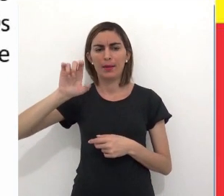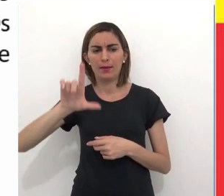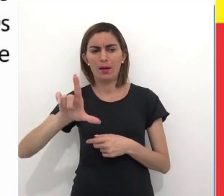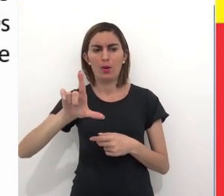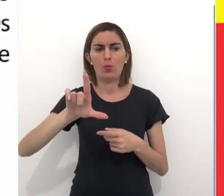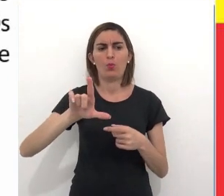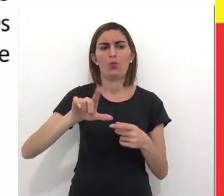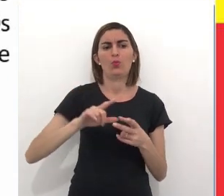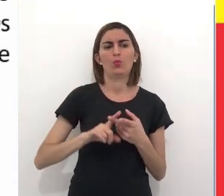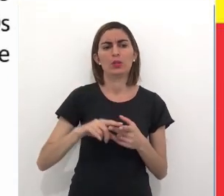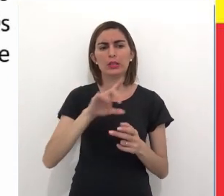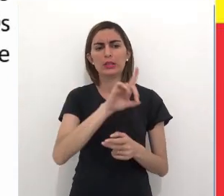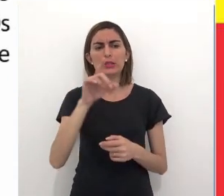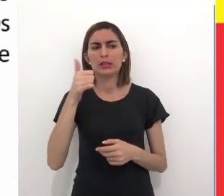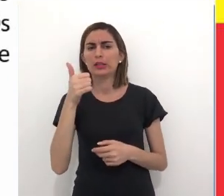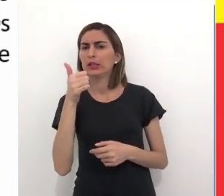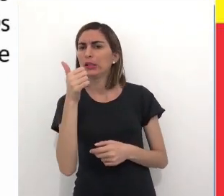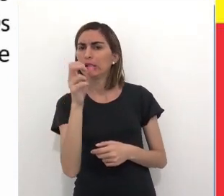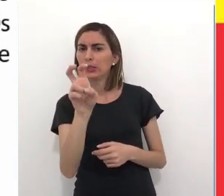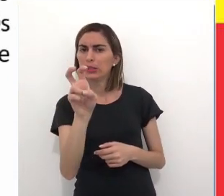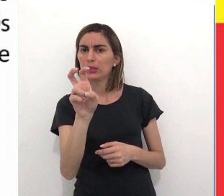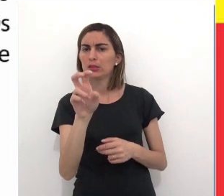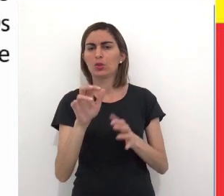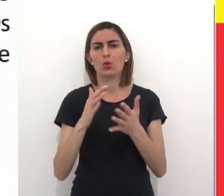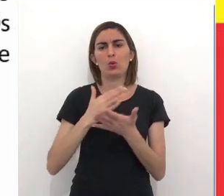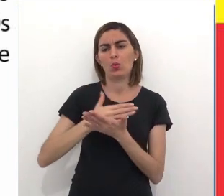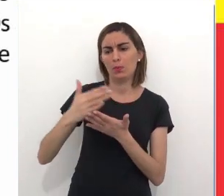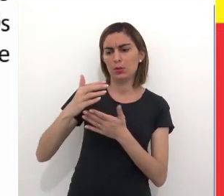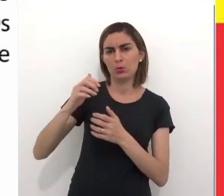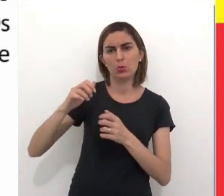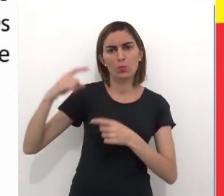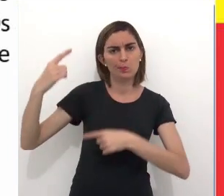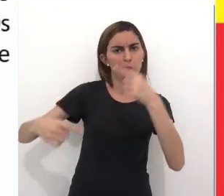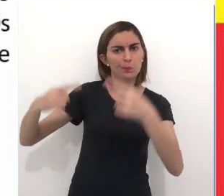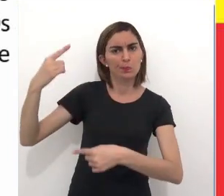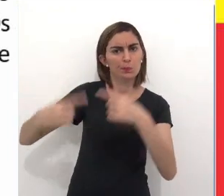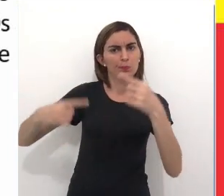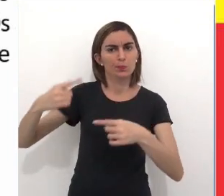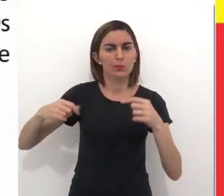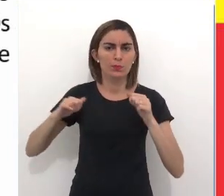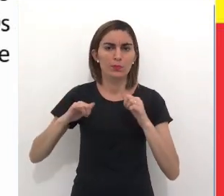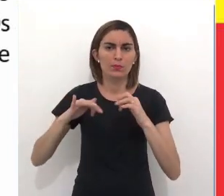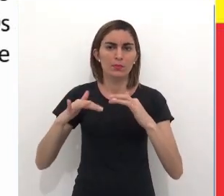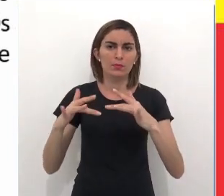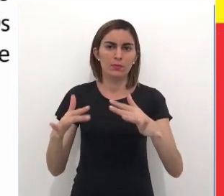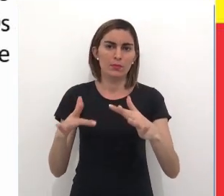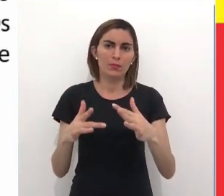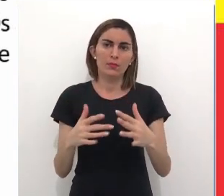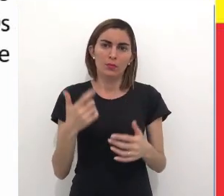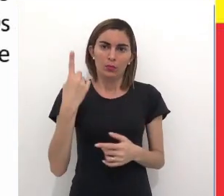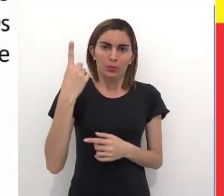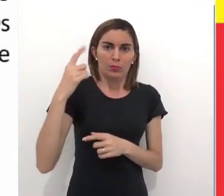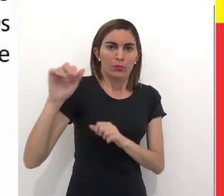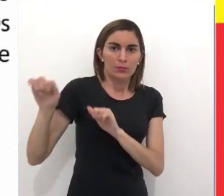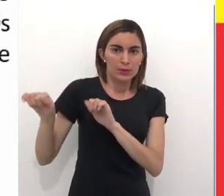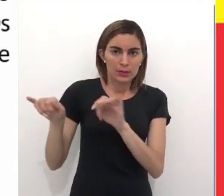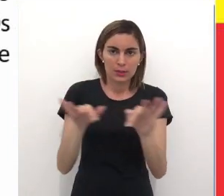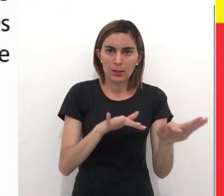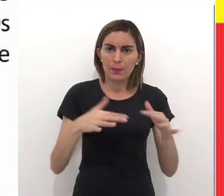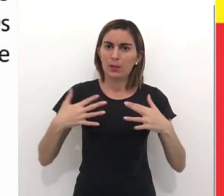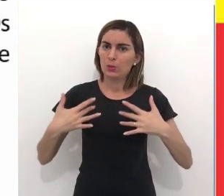isso. No dia 15, iniciaram os confrontos de rua e se estenderam por quase uma